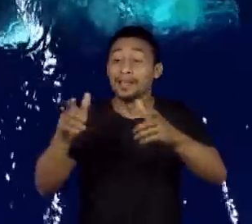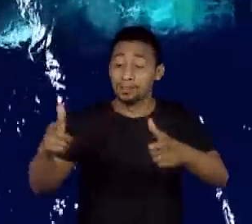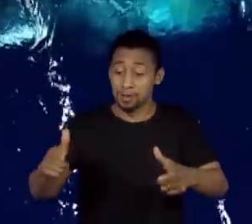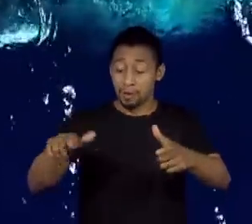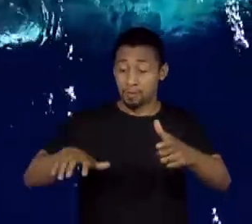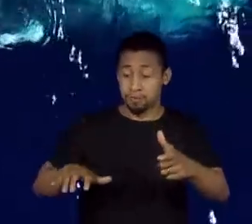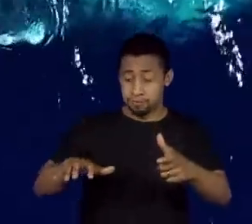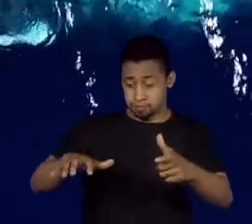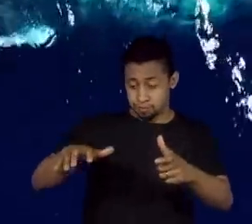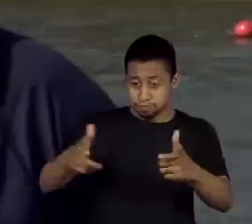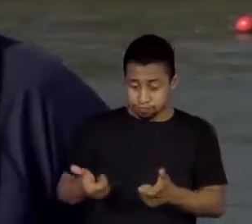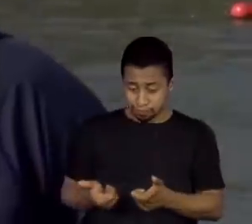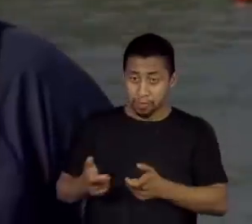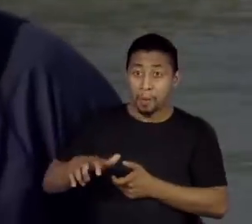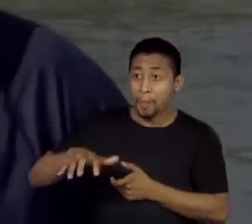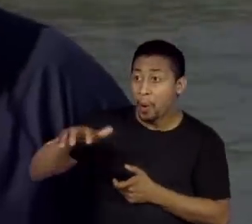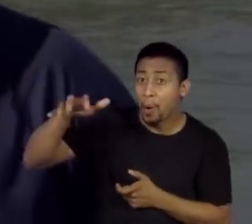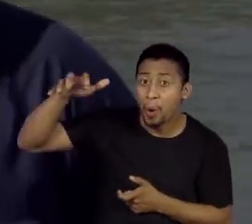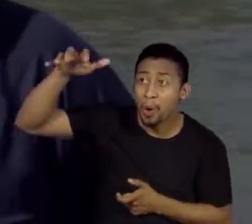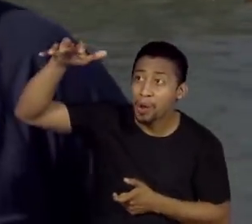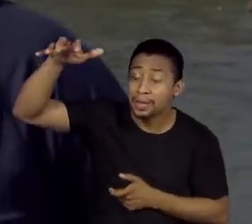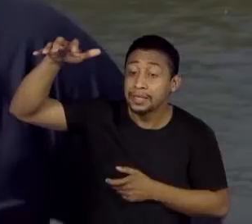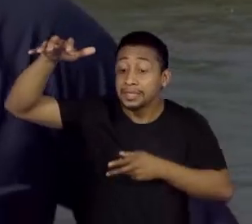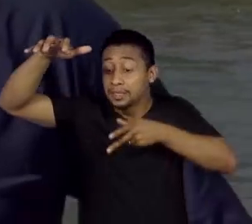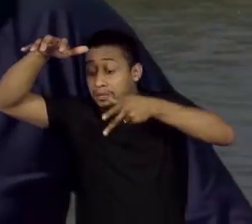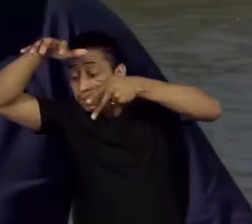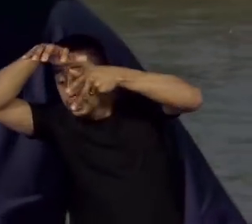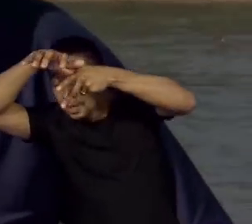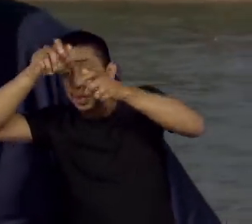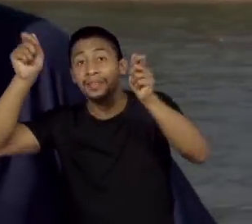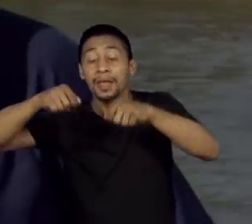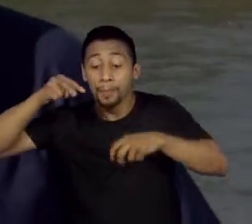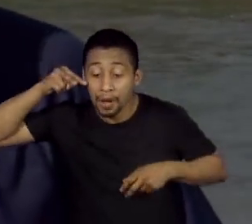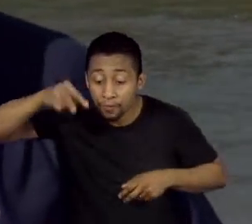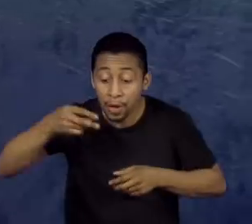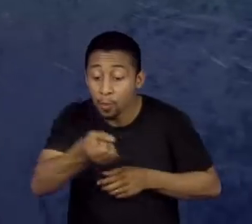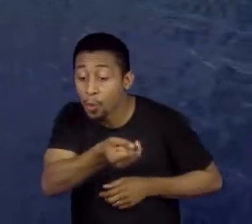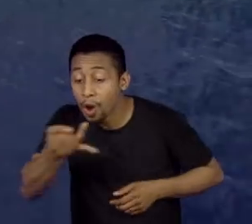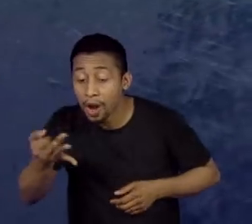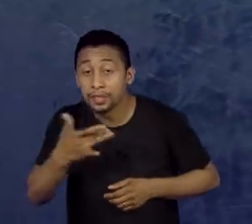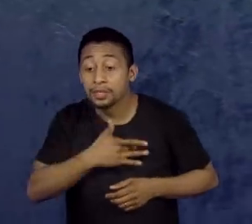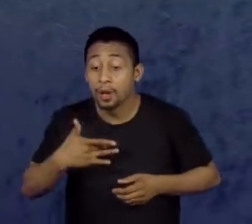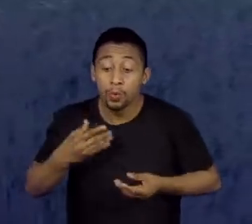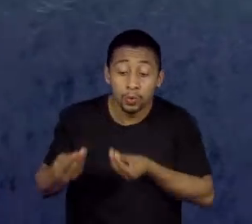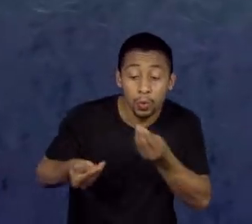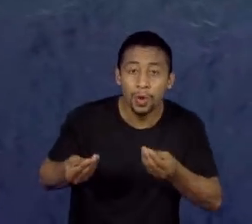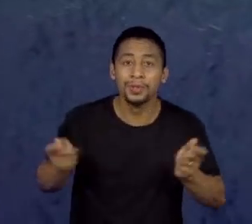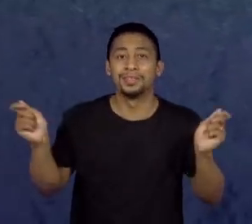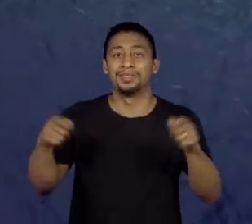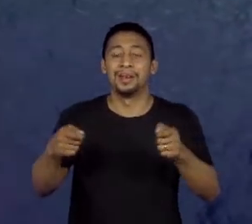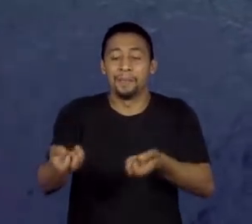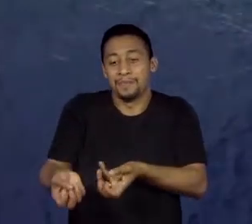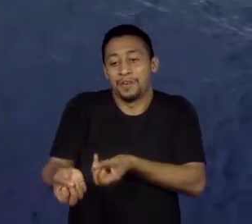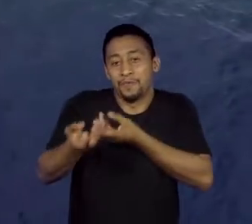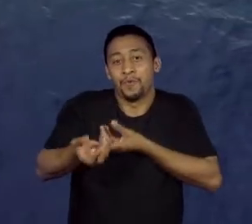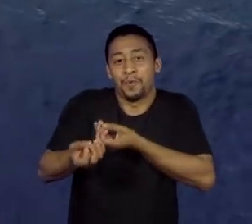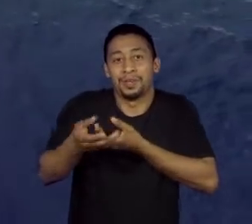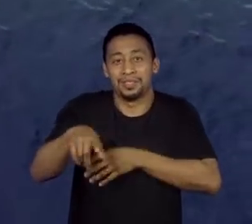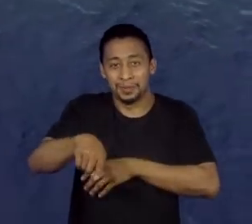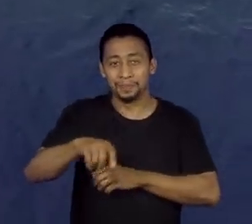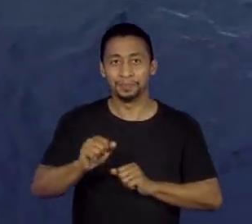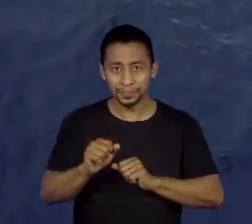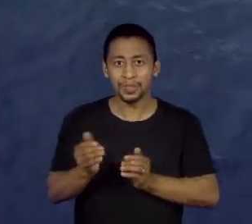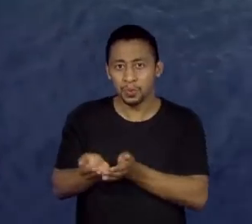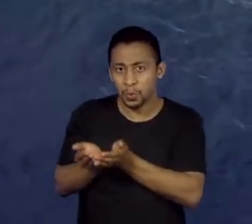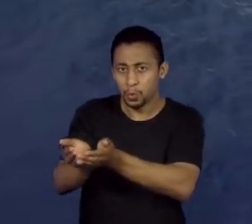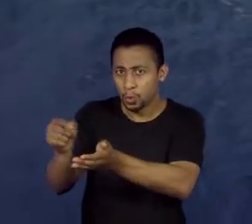está fazendo, consegue ver se a baleia está bem de saúde, consegue ver quantos indivíduos estão. As imagens e os dados captados pela equipe em alto